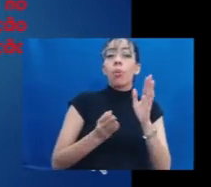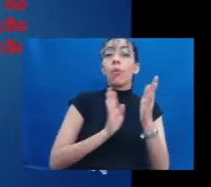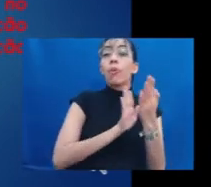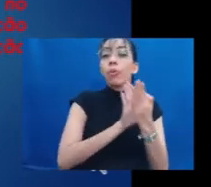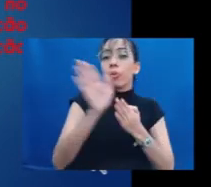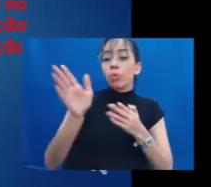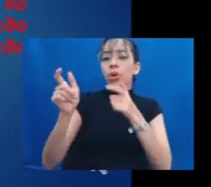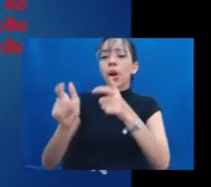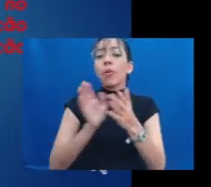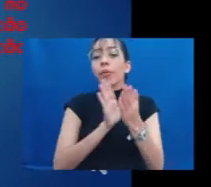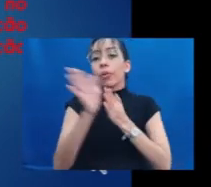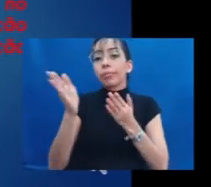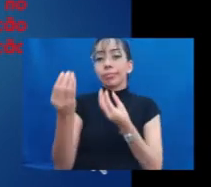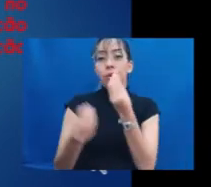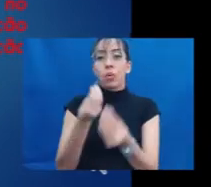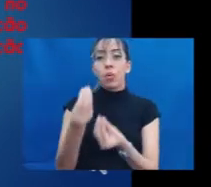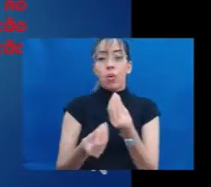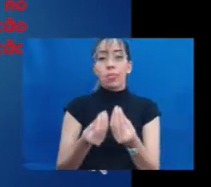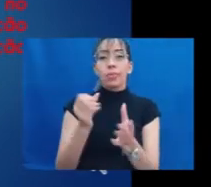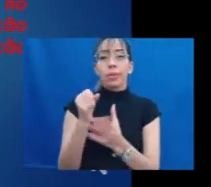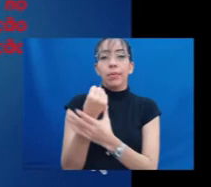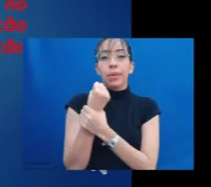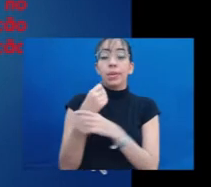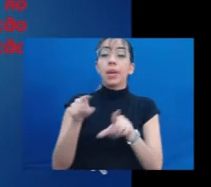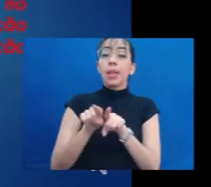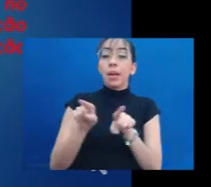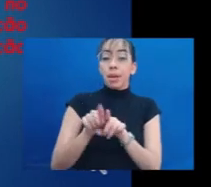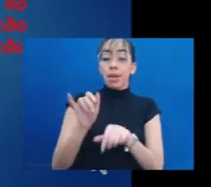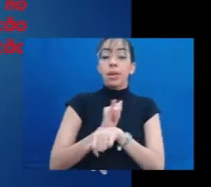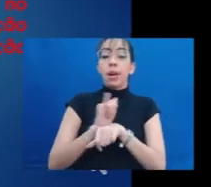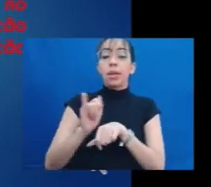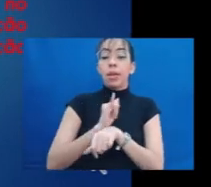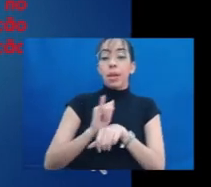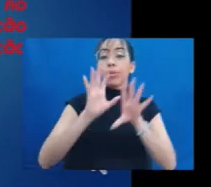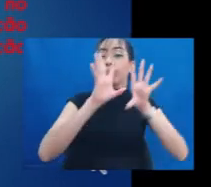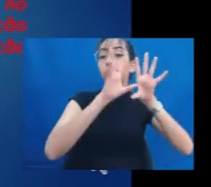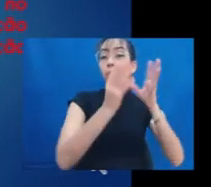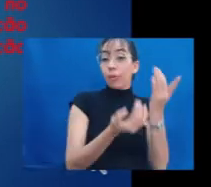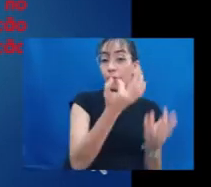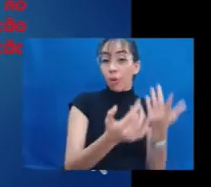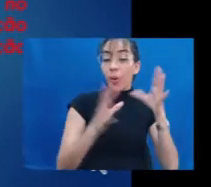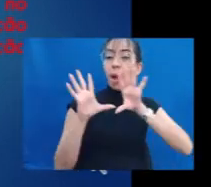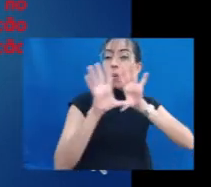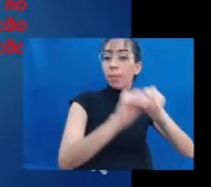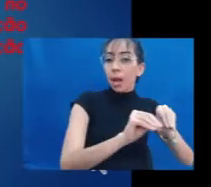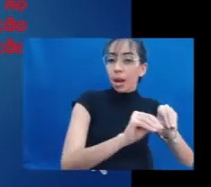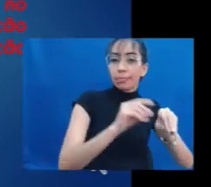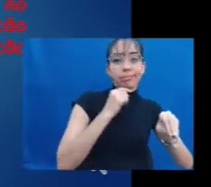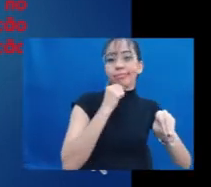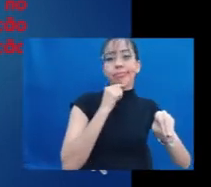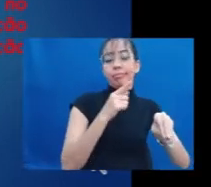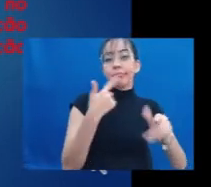laboratório, a incapacidade de assegurar a aplicação de práticas de segurança e a estratégia de prevenção de incêndio, ou seja,